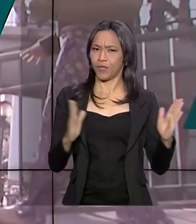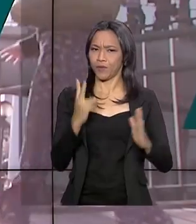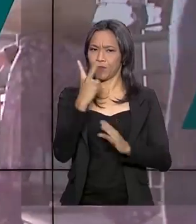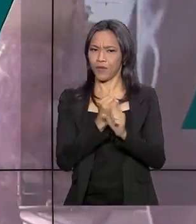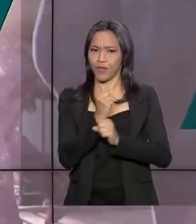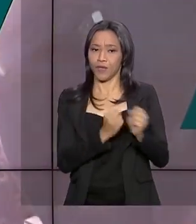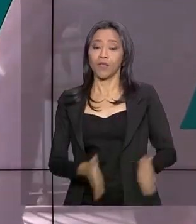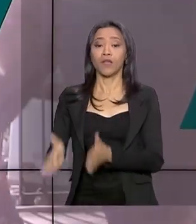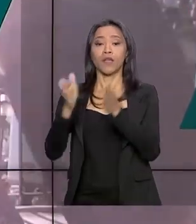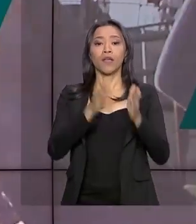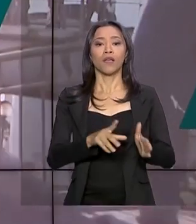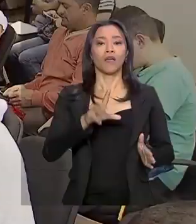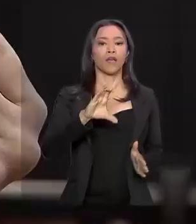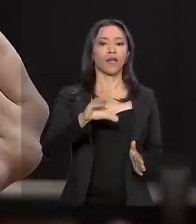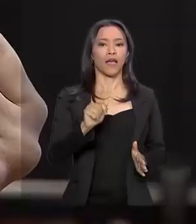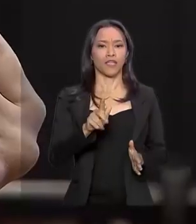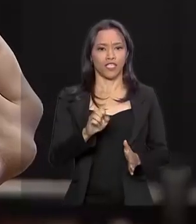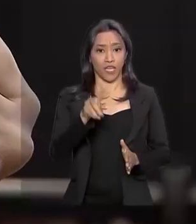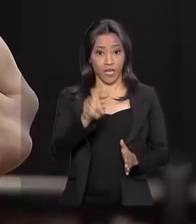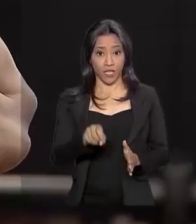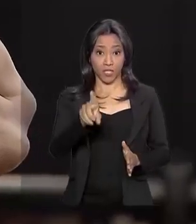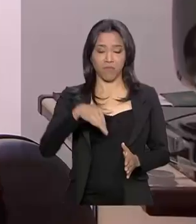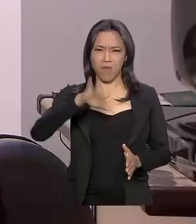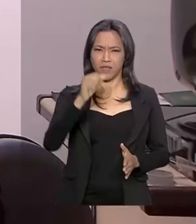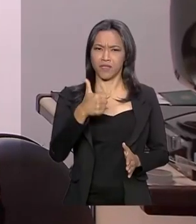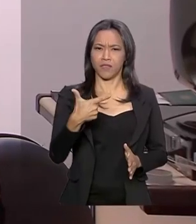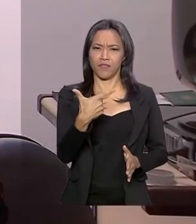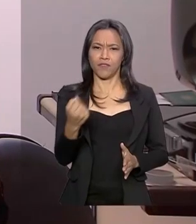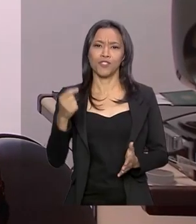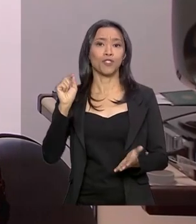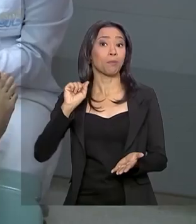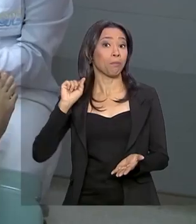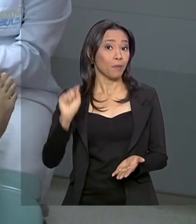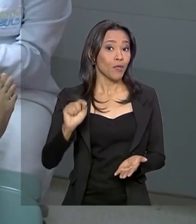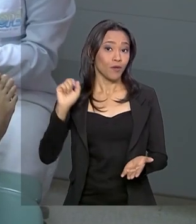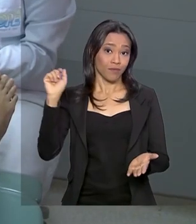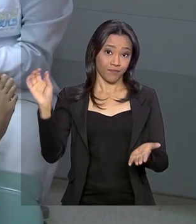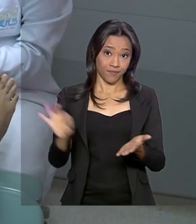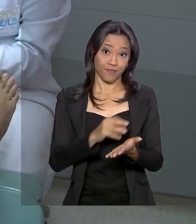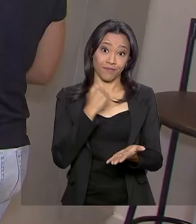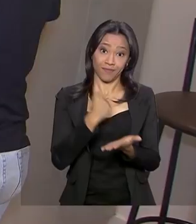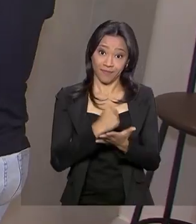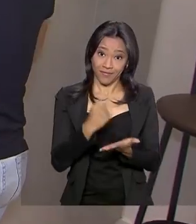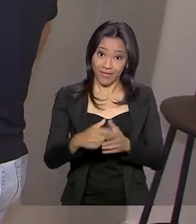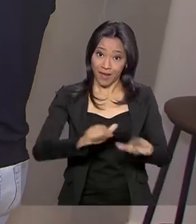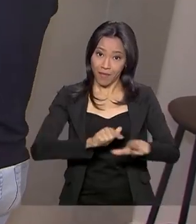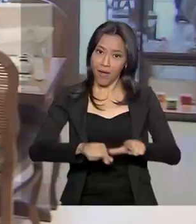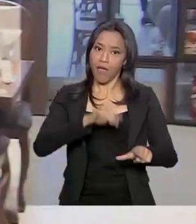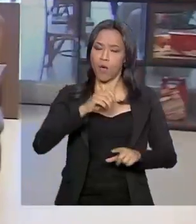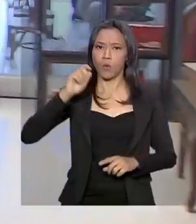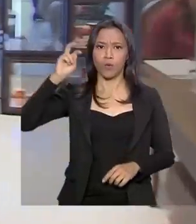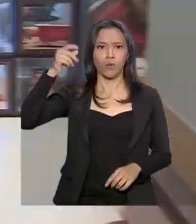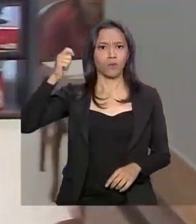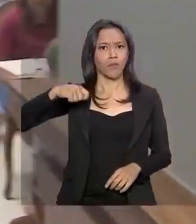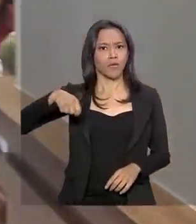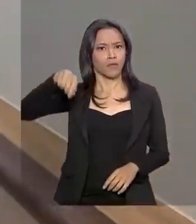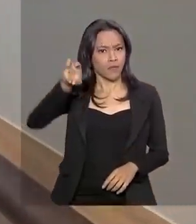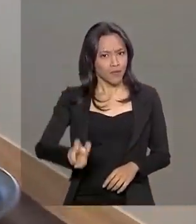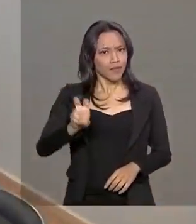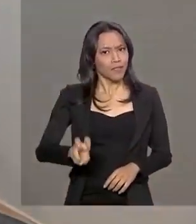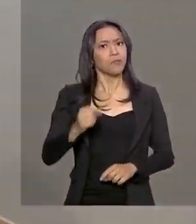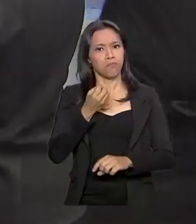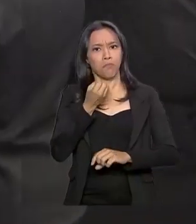registra a criação de mais de 120 mil empregos formais em agosto é o quinto mês consecutivo de saldo positivo